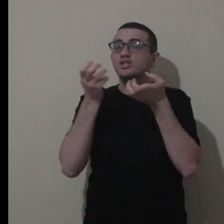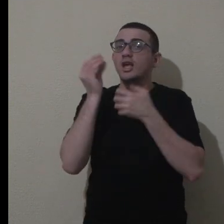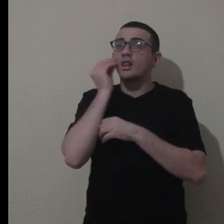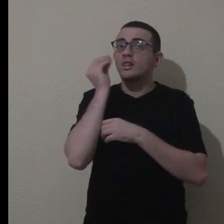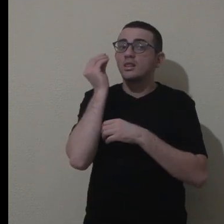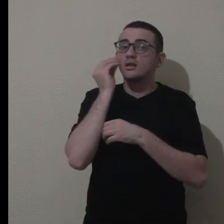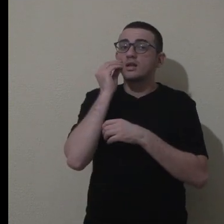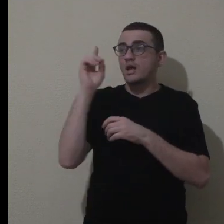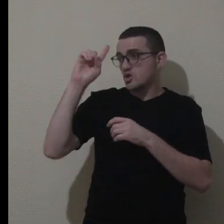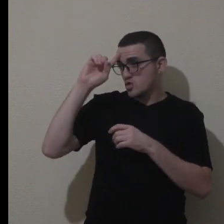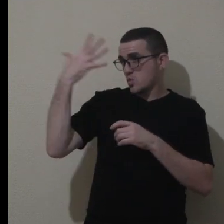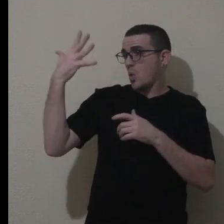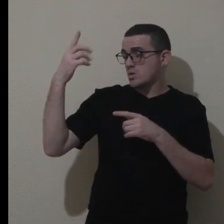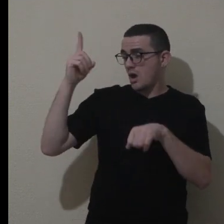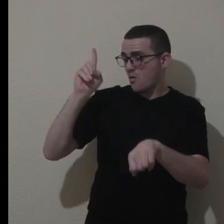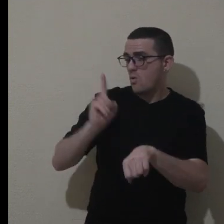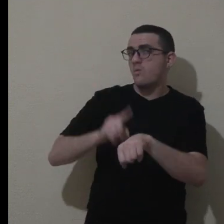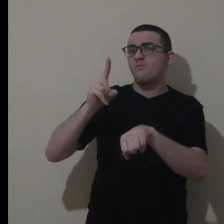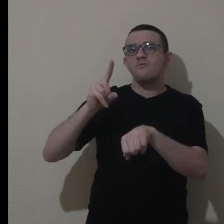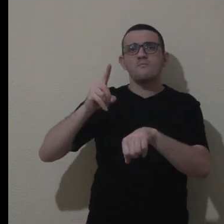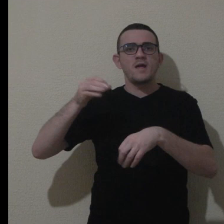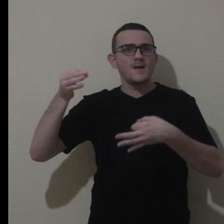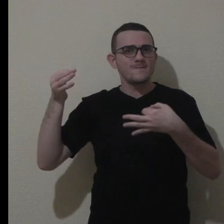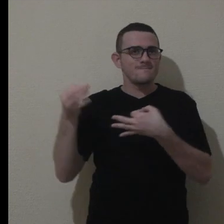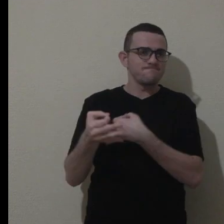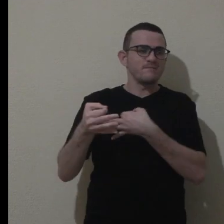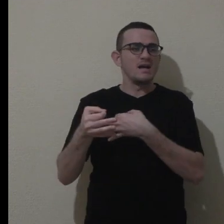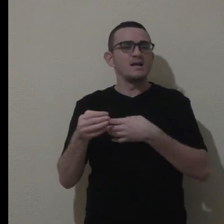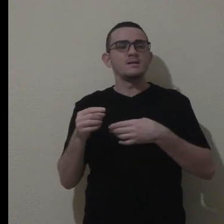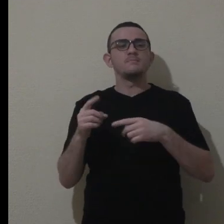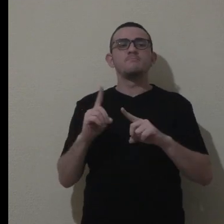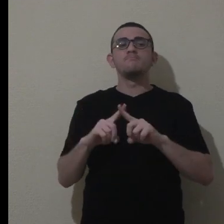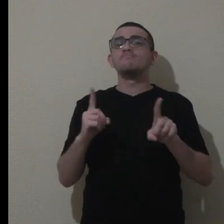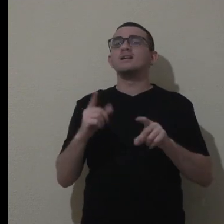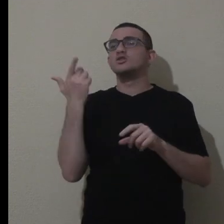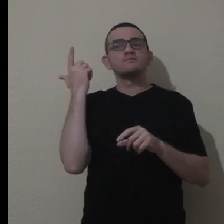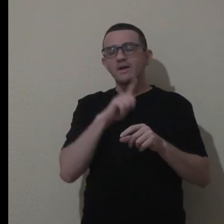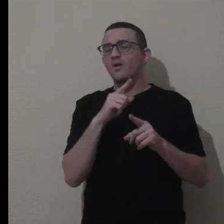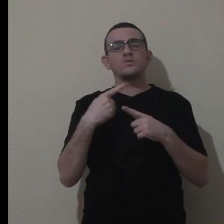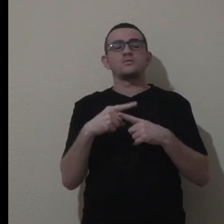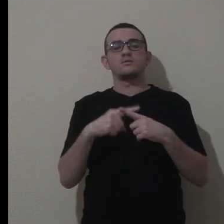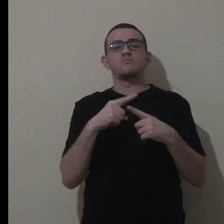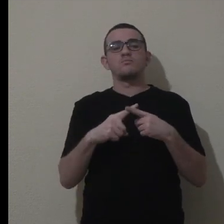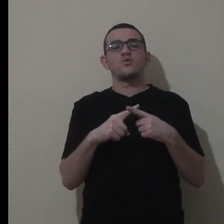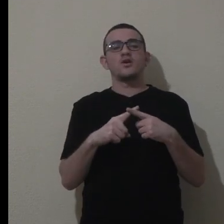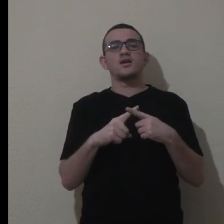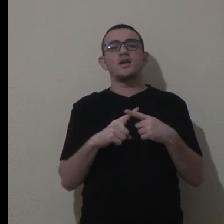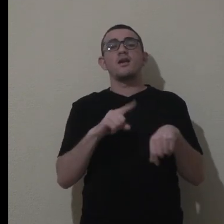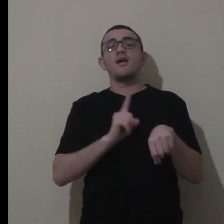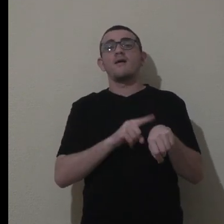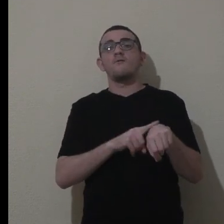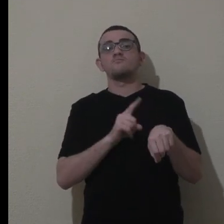gente quer tentar vir com alguma solução mágica, miraculosa ou inovadora, a gente não vai conseguir porque é